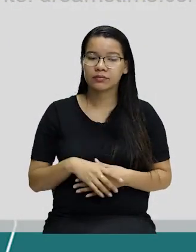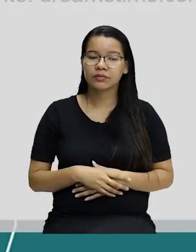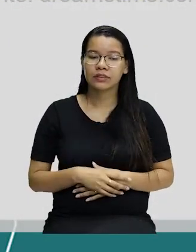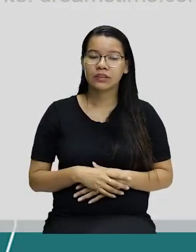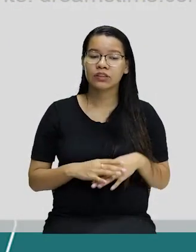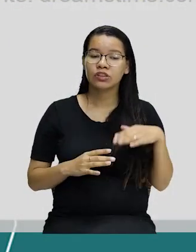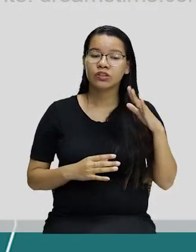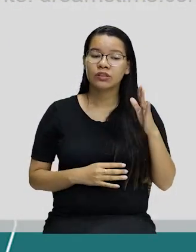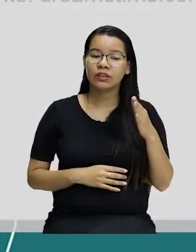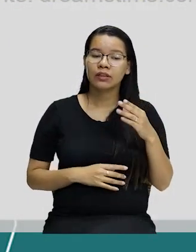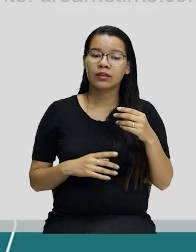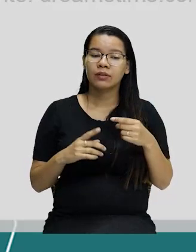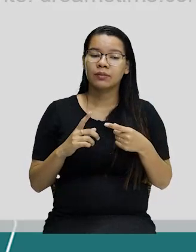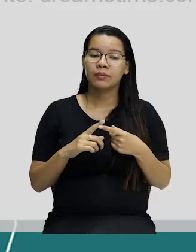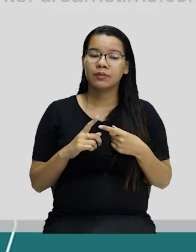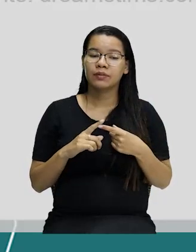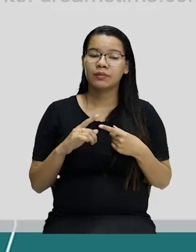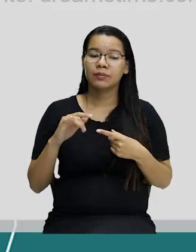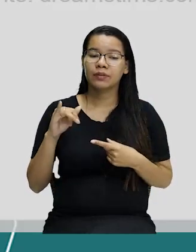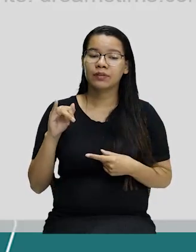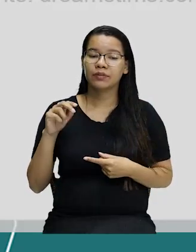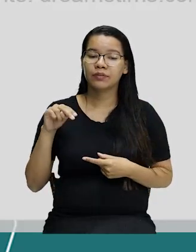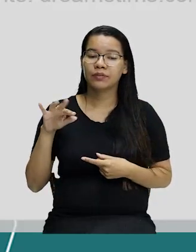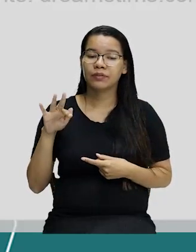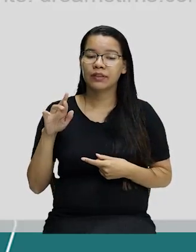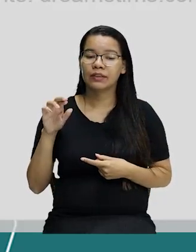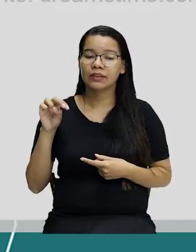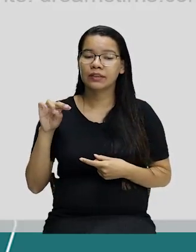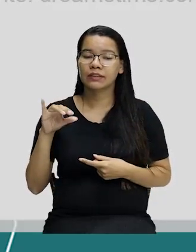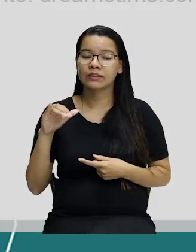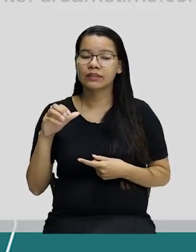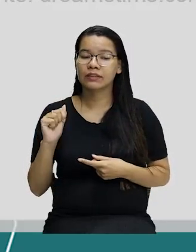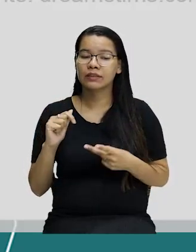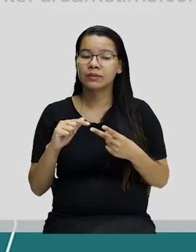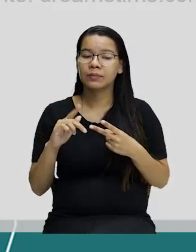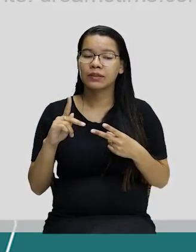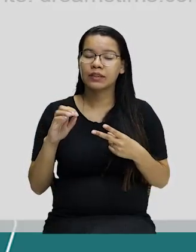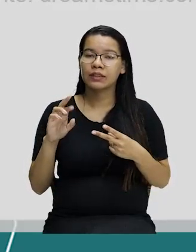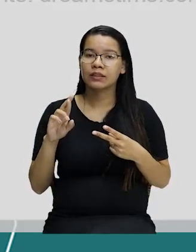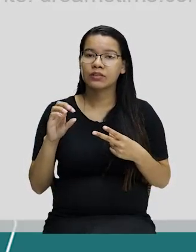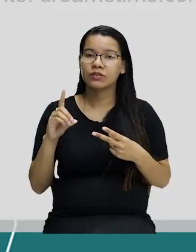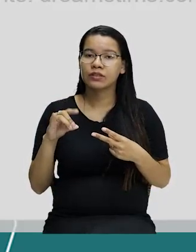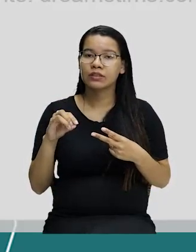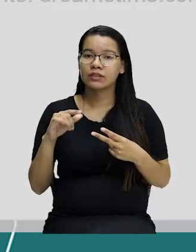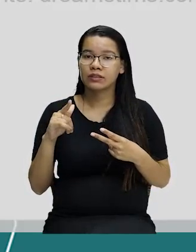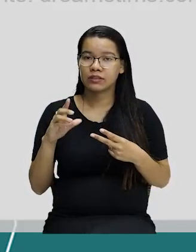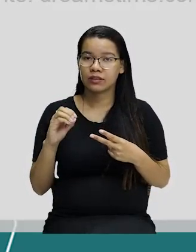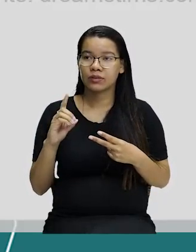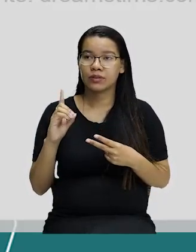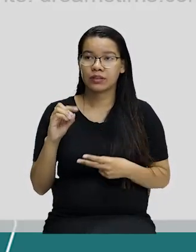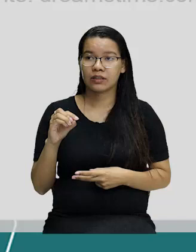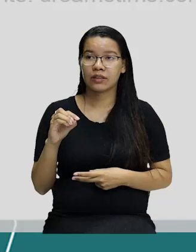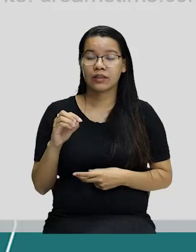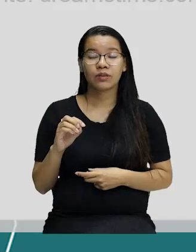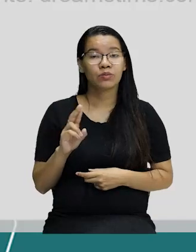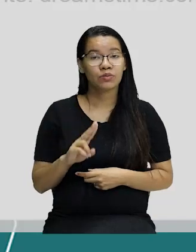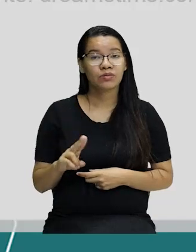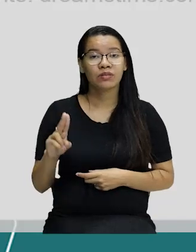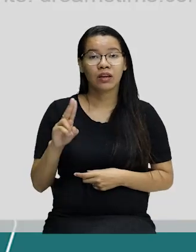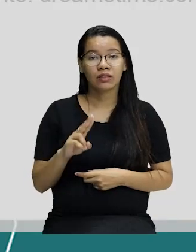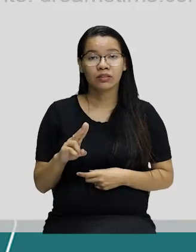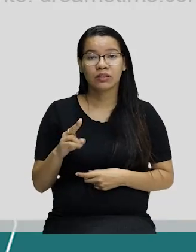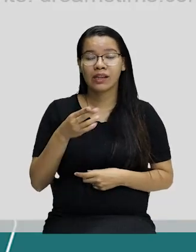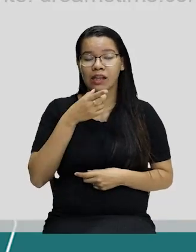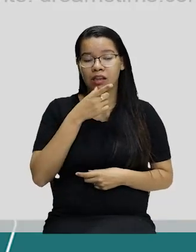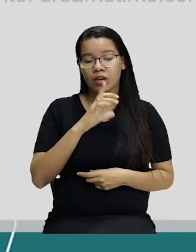são recursos muito utilizados, tanto na língua portuguesa quanto na língua inglesa, quanto no nosso dia a dia. A inferência e a predição é a sua